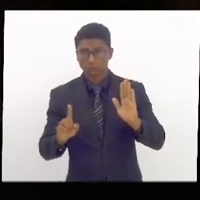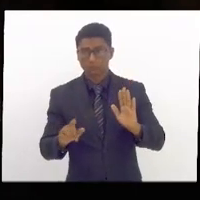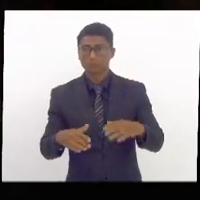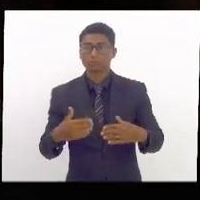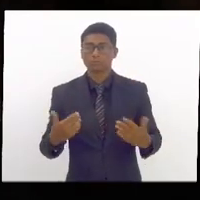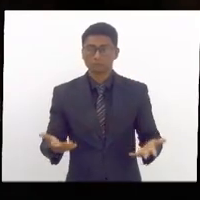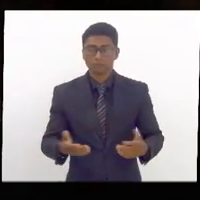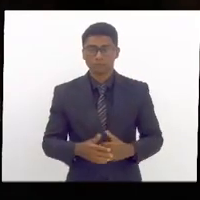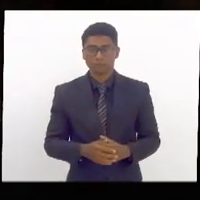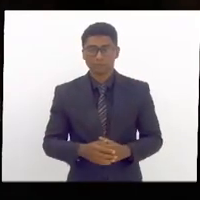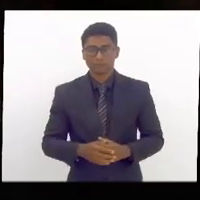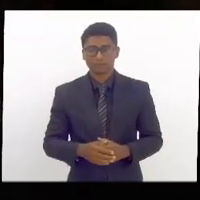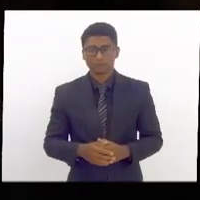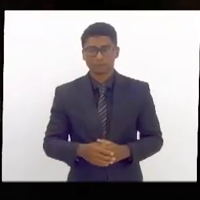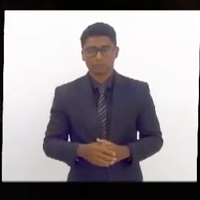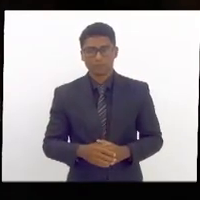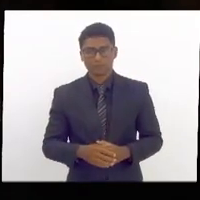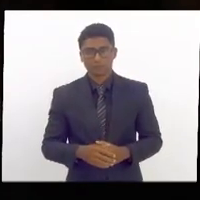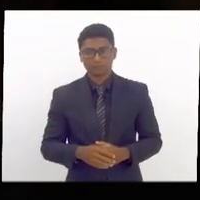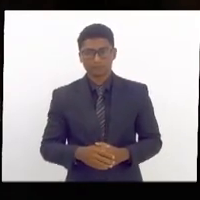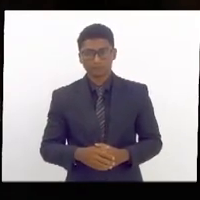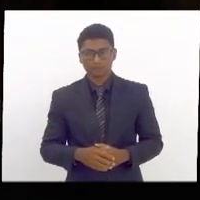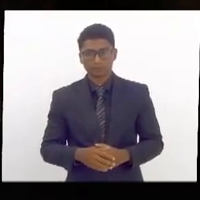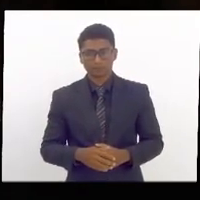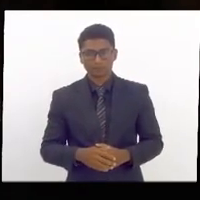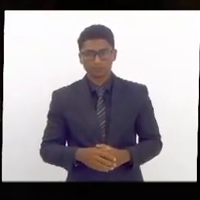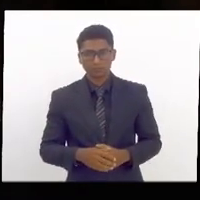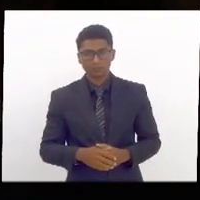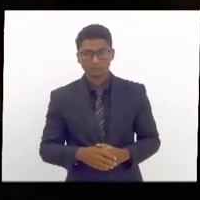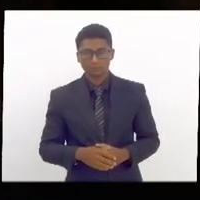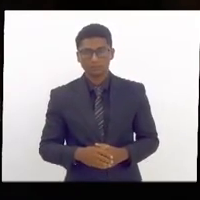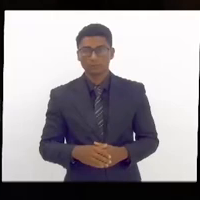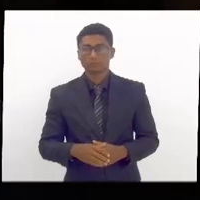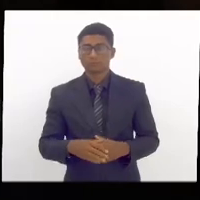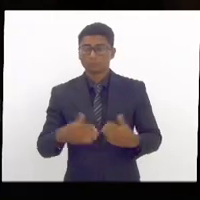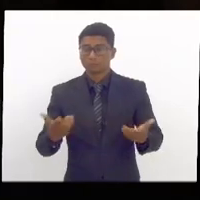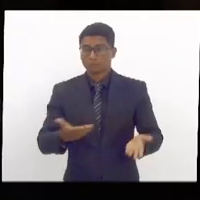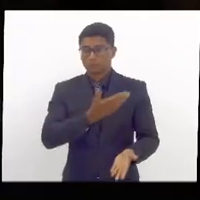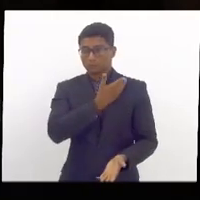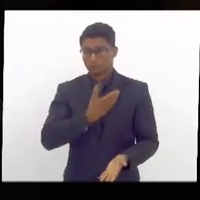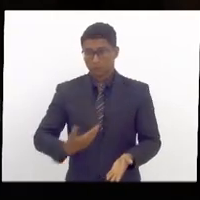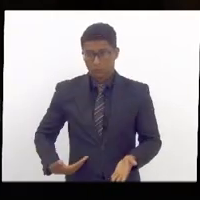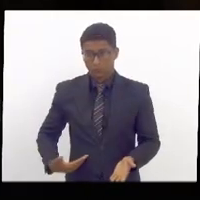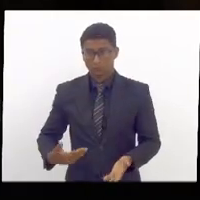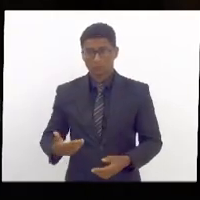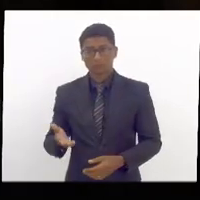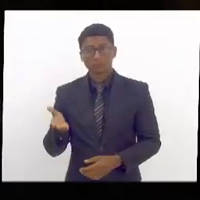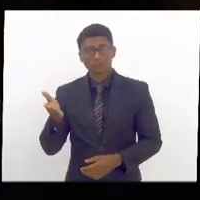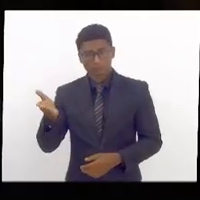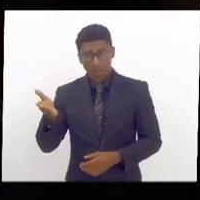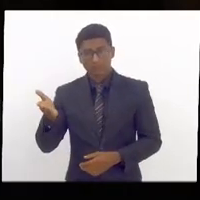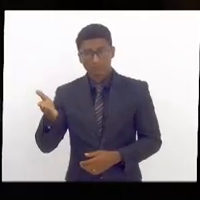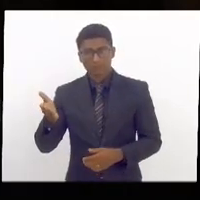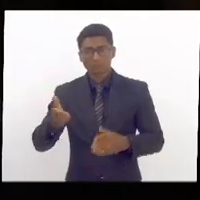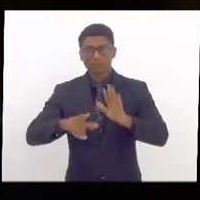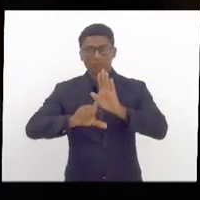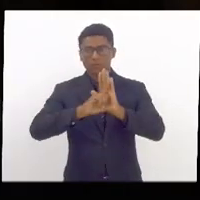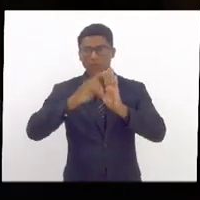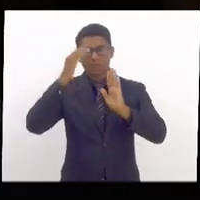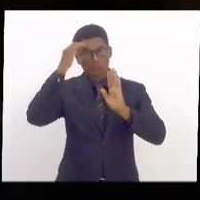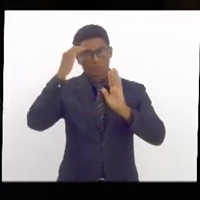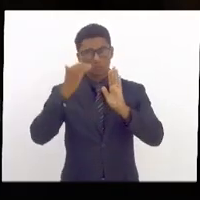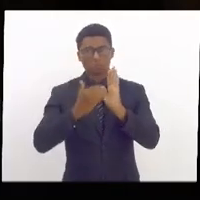presidente, toda uma lógica onde o próprio poder público flerta em não respeitar as